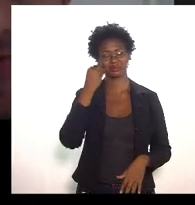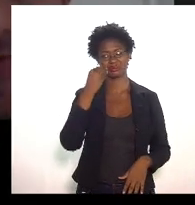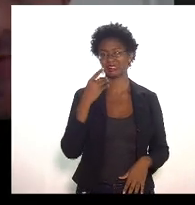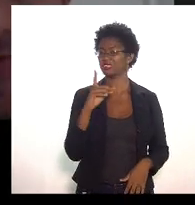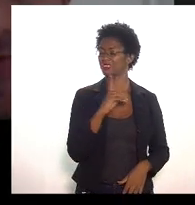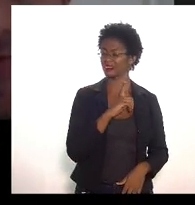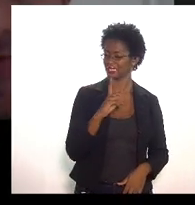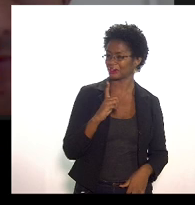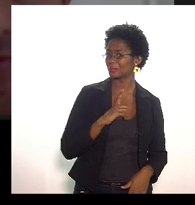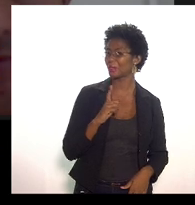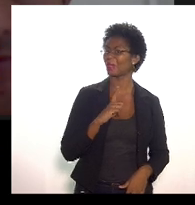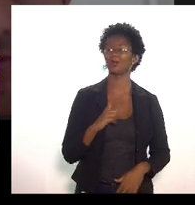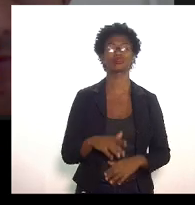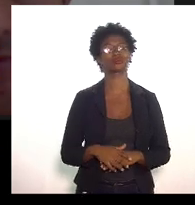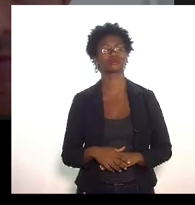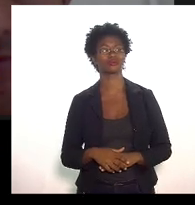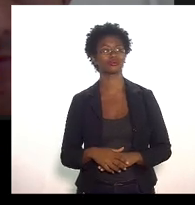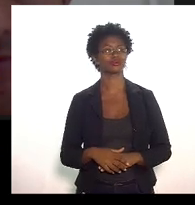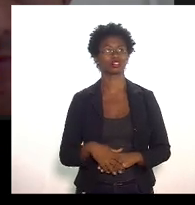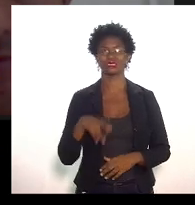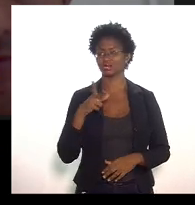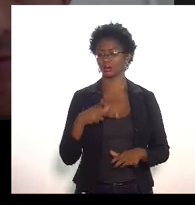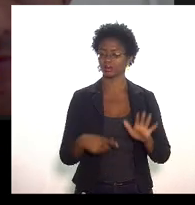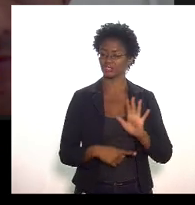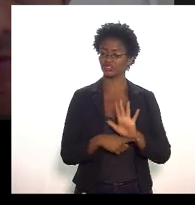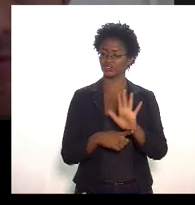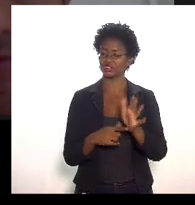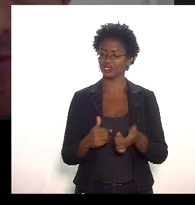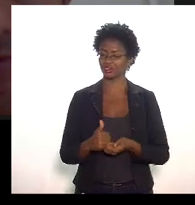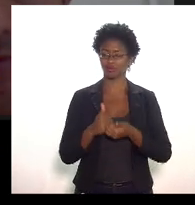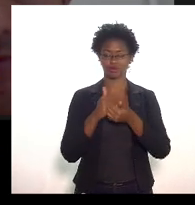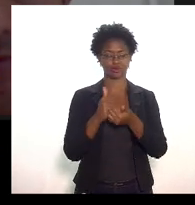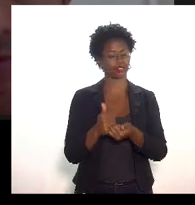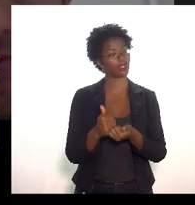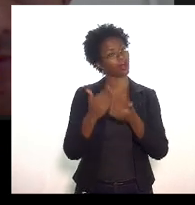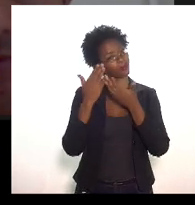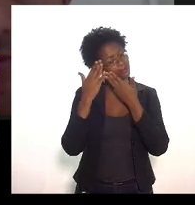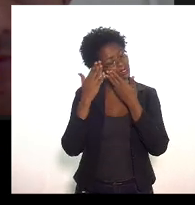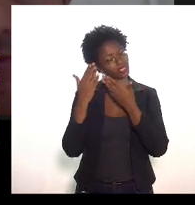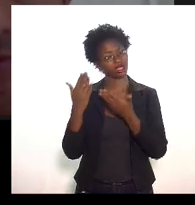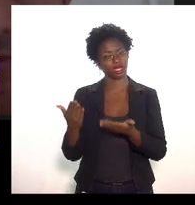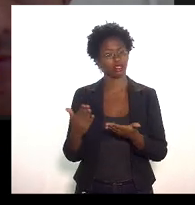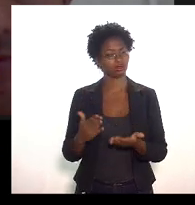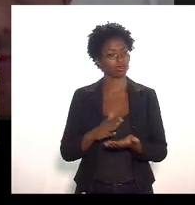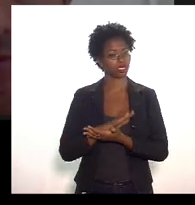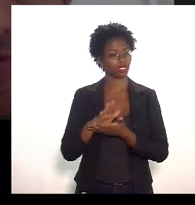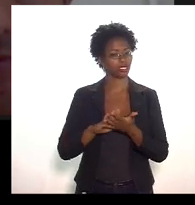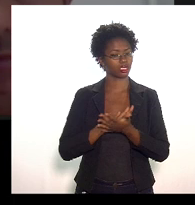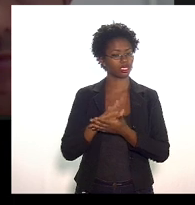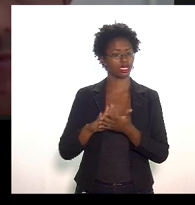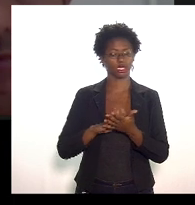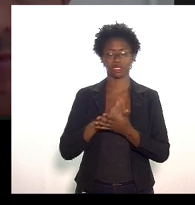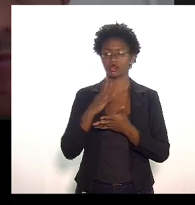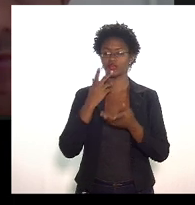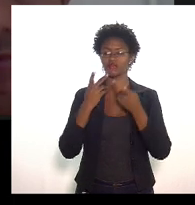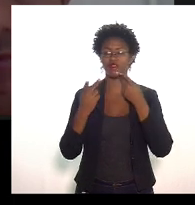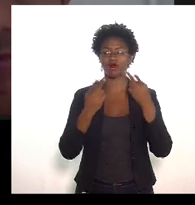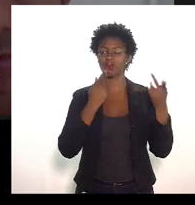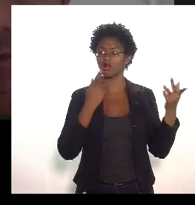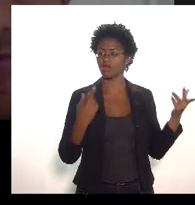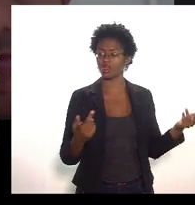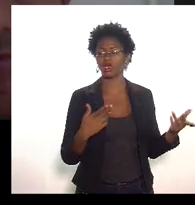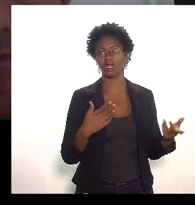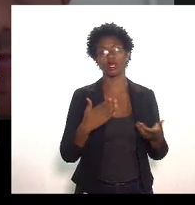experientes, né? São muito solícitos em tudo. Nada mais havendo a tratar, gostaria de agradecer